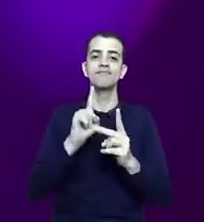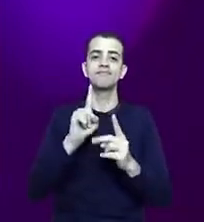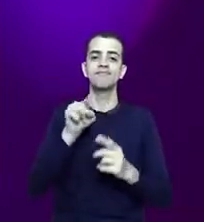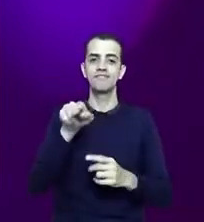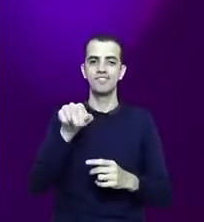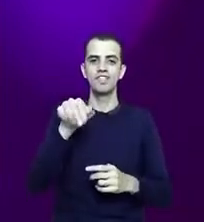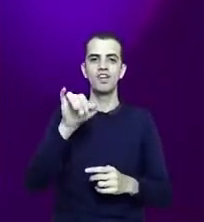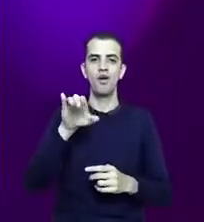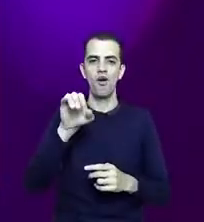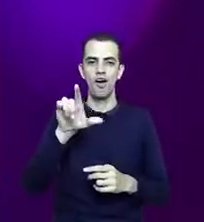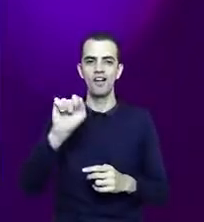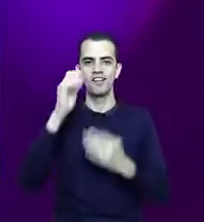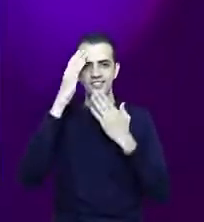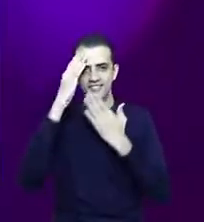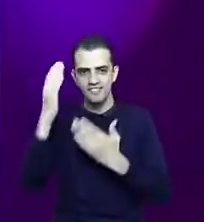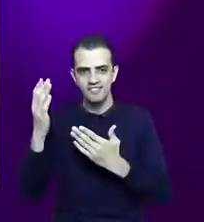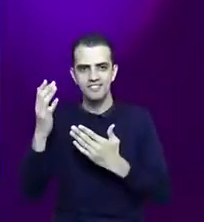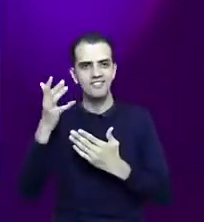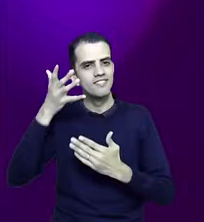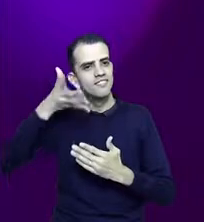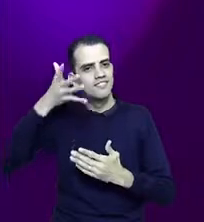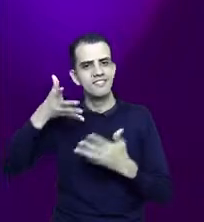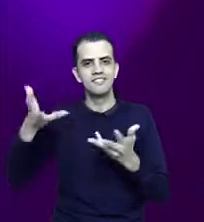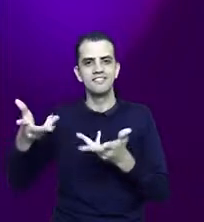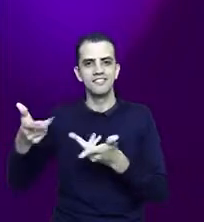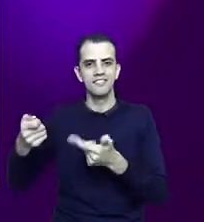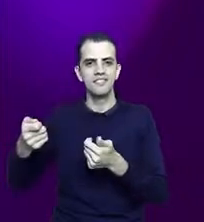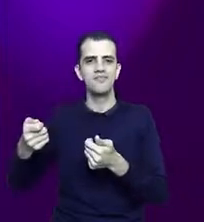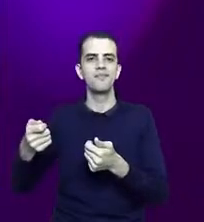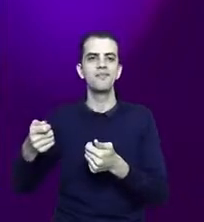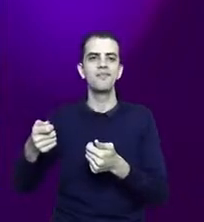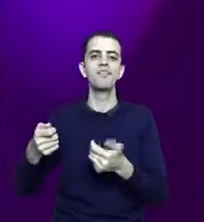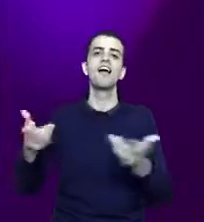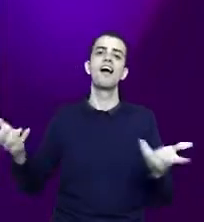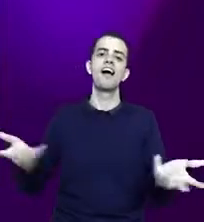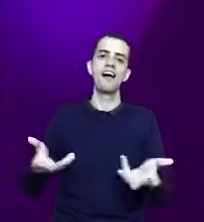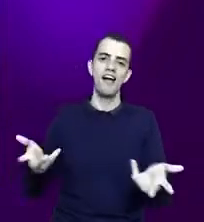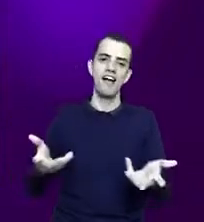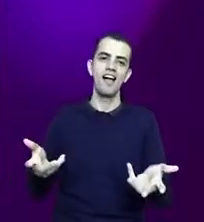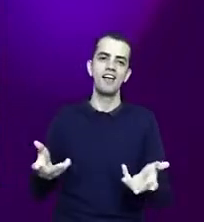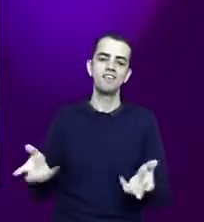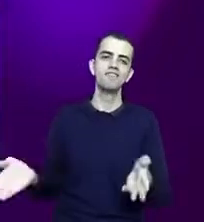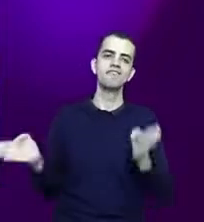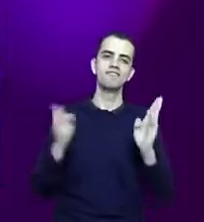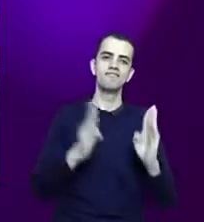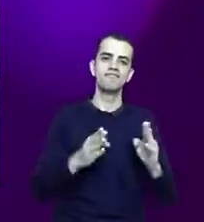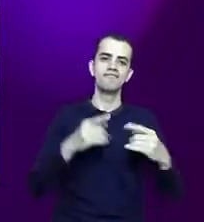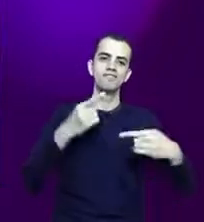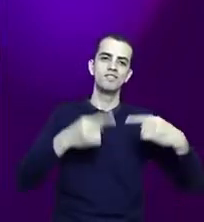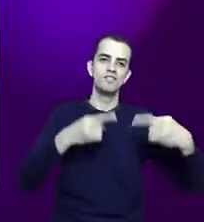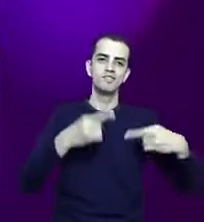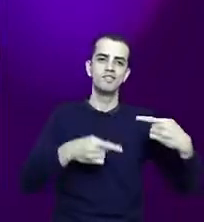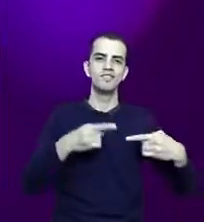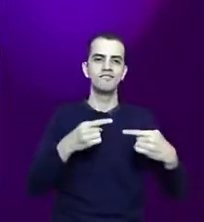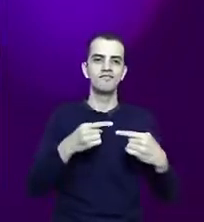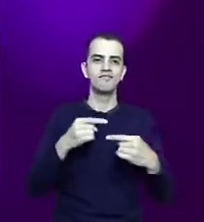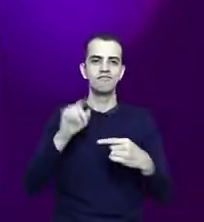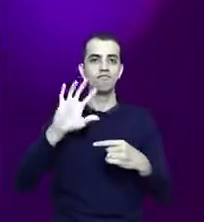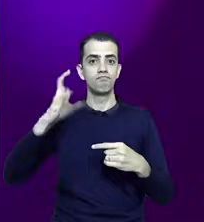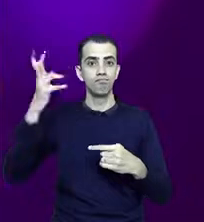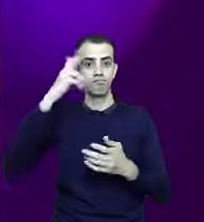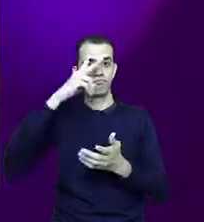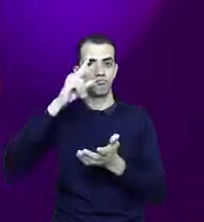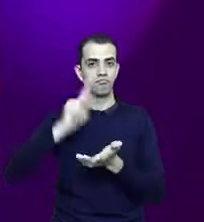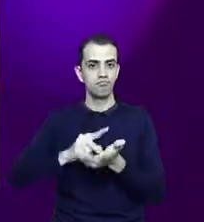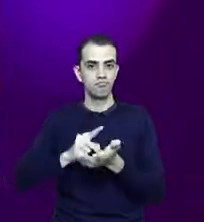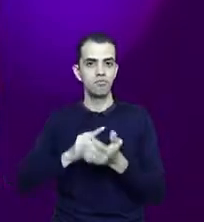brilhante apresentação e nós vamos agora fazer a discussão de um caso clínico com uma mesa. Eu